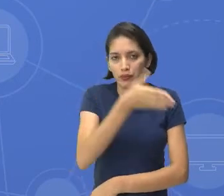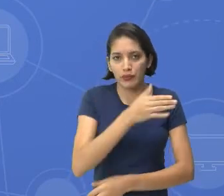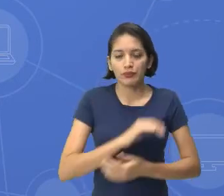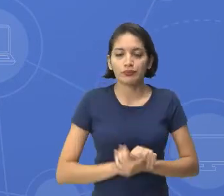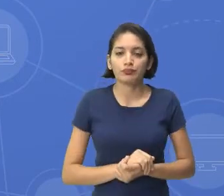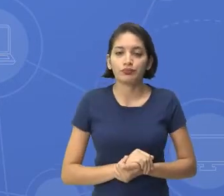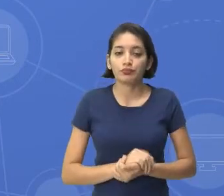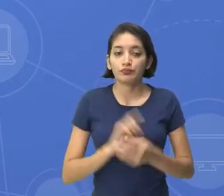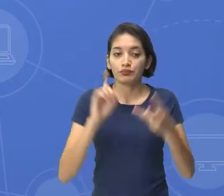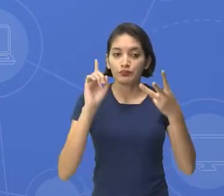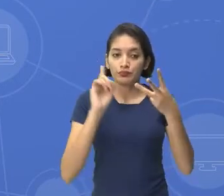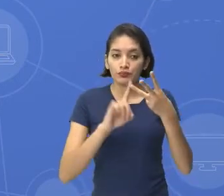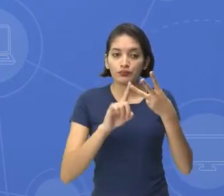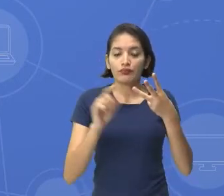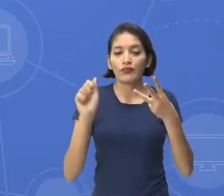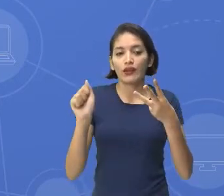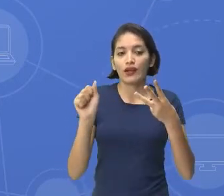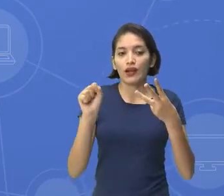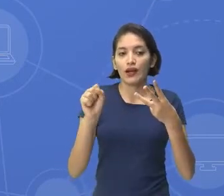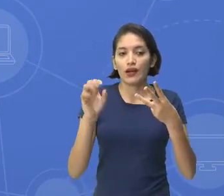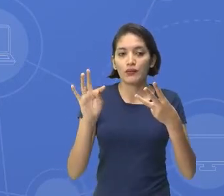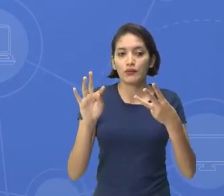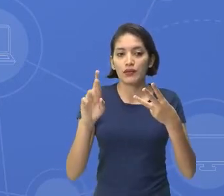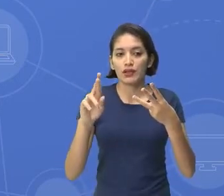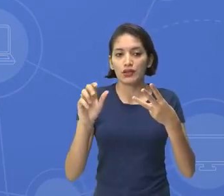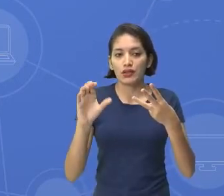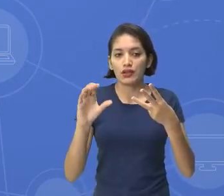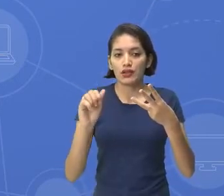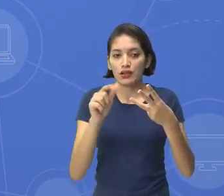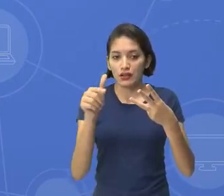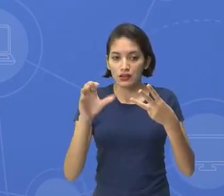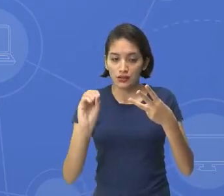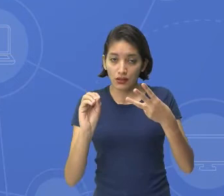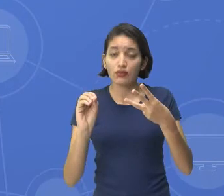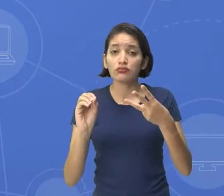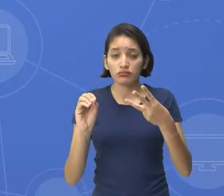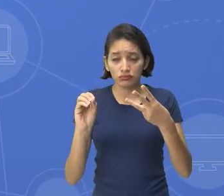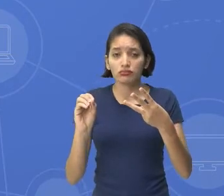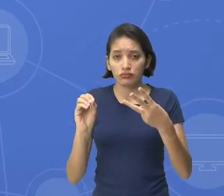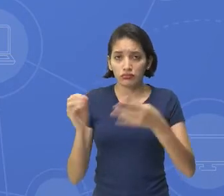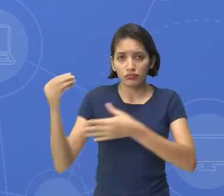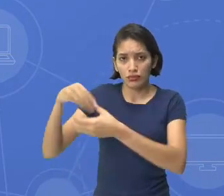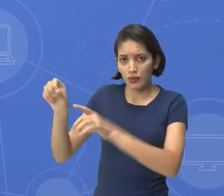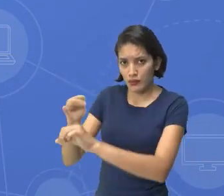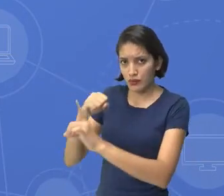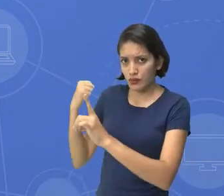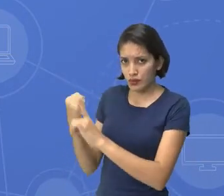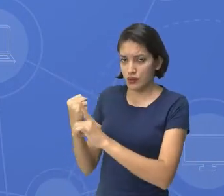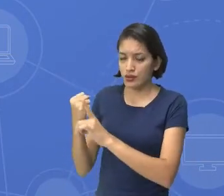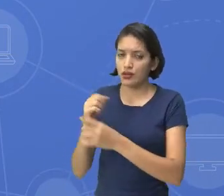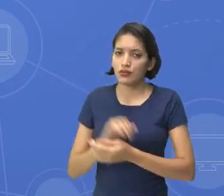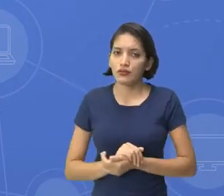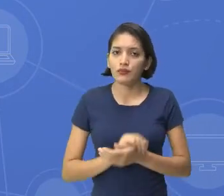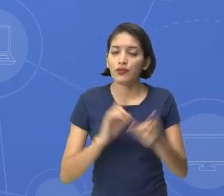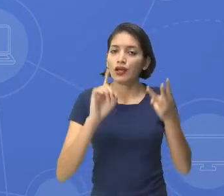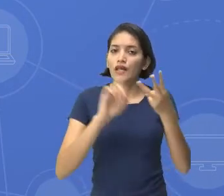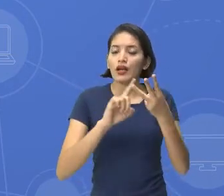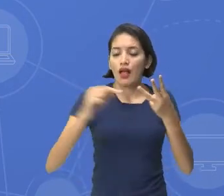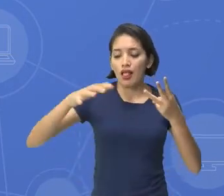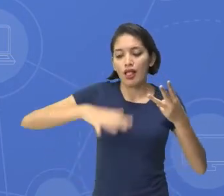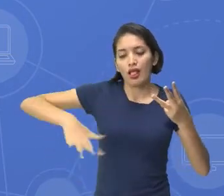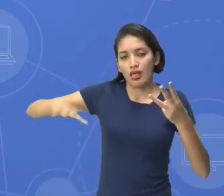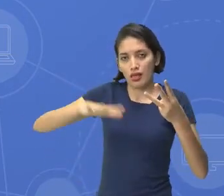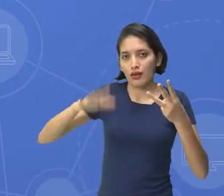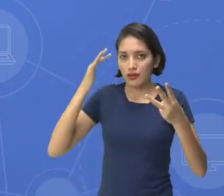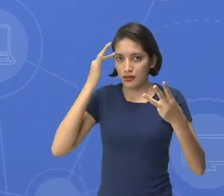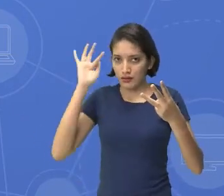ponto, abstração e o parecer social. Isso aqui, essa abstração aqui é muito no campo da filosofia,